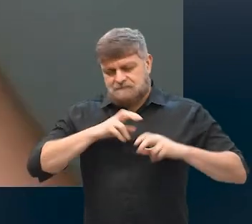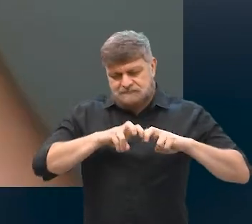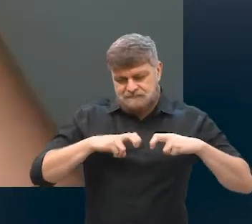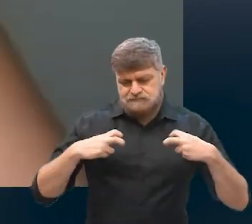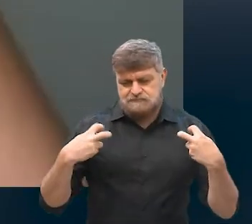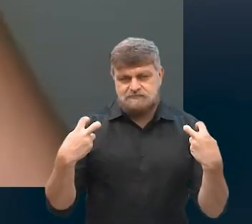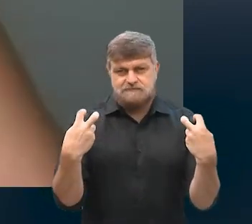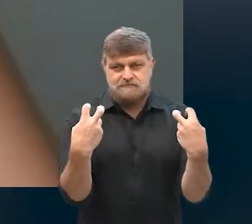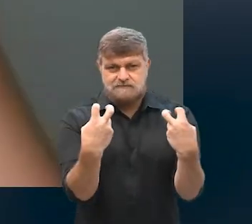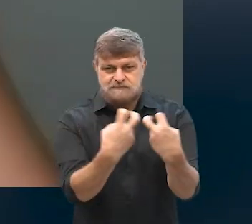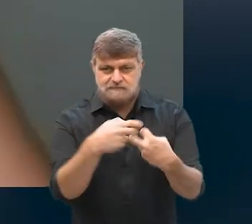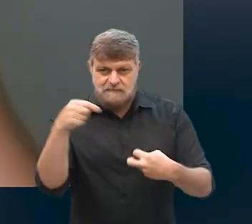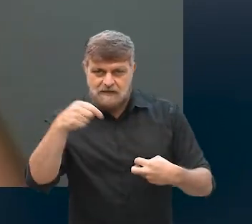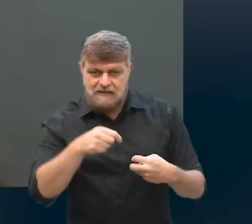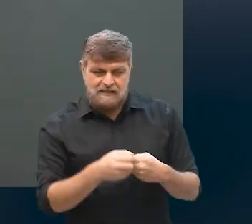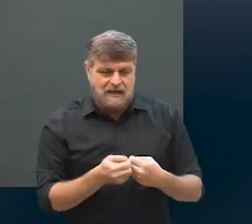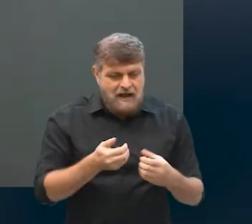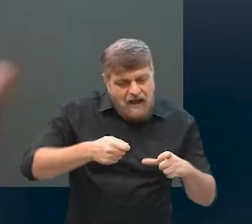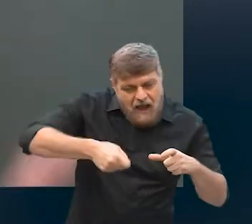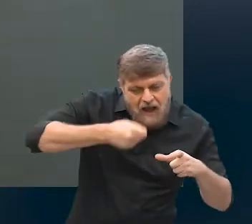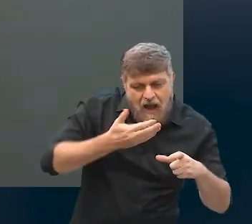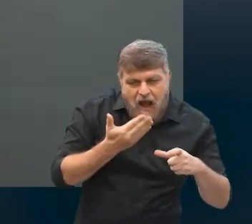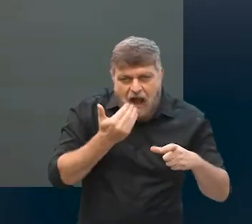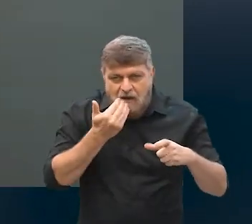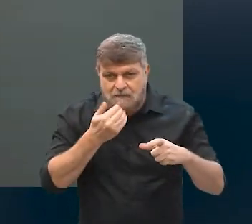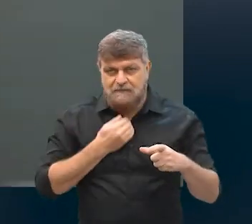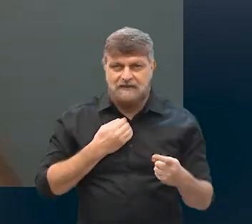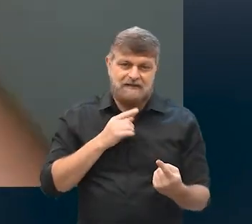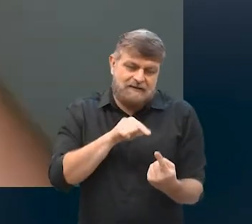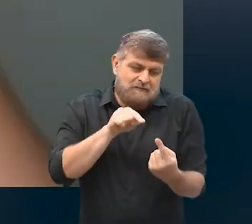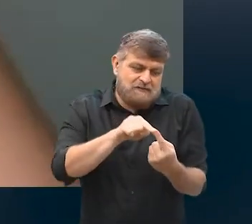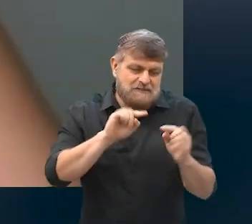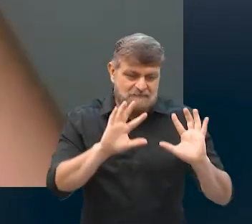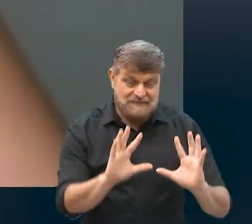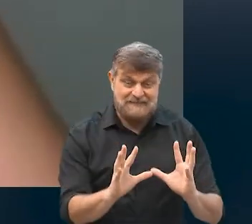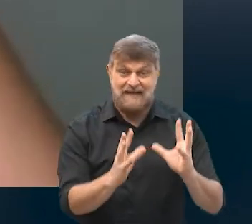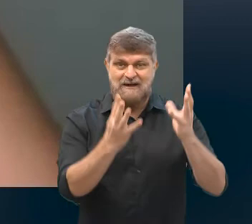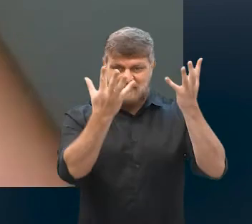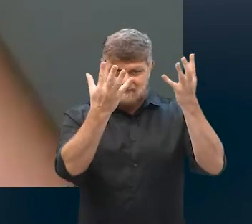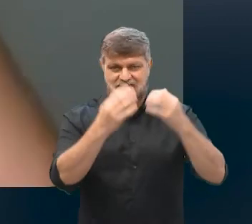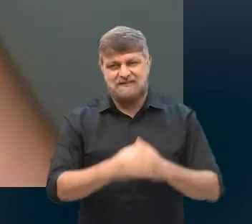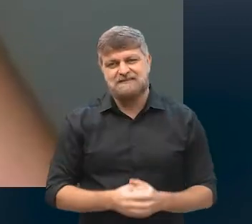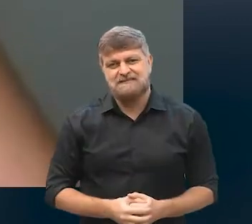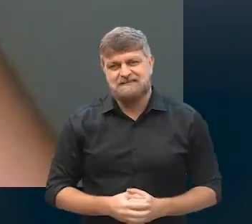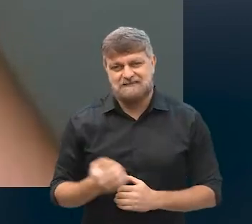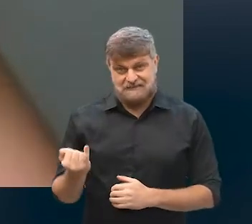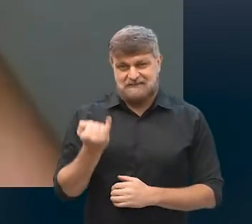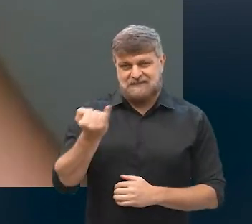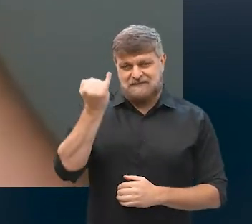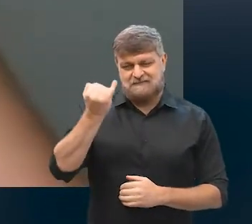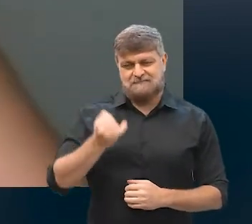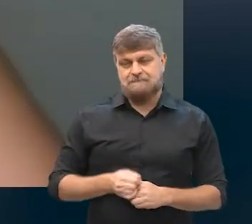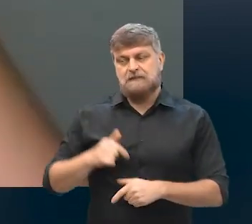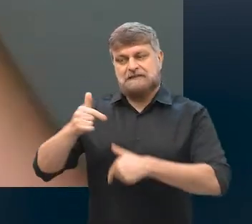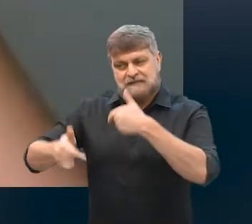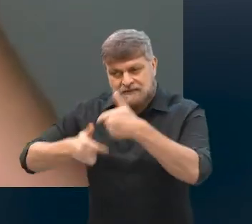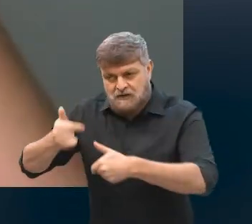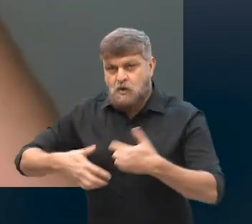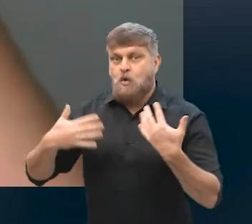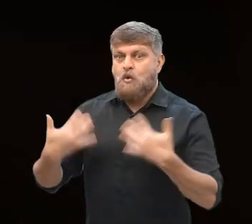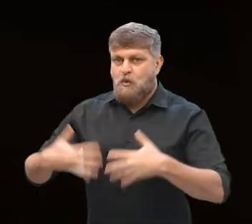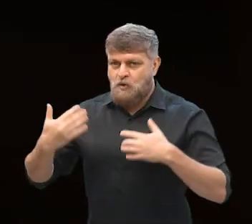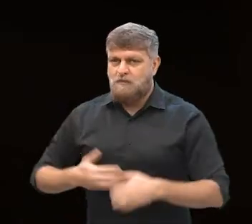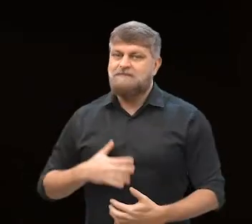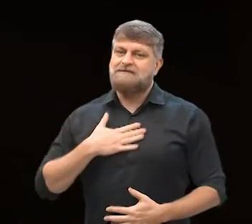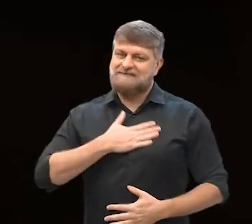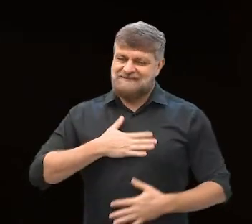reunirem em torno de um alimento, muitas vezes, para celebrar algum evento importante. Então, dá muito trabalho, mas